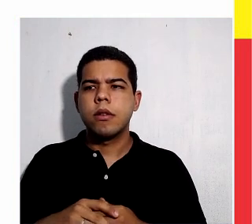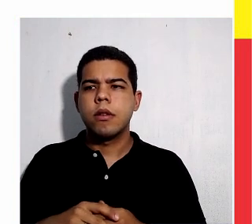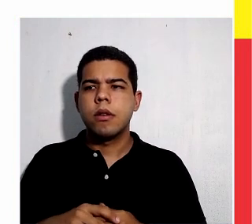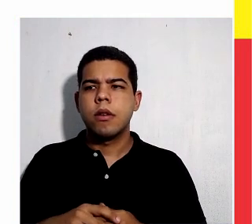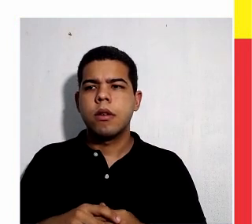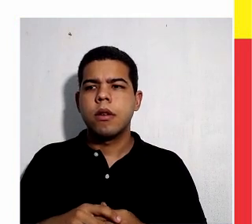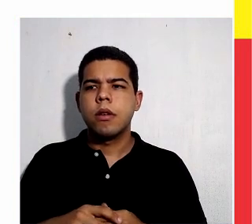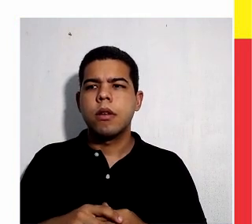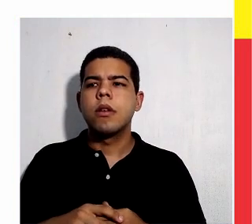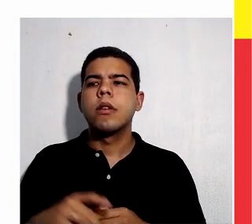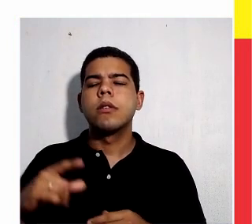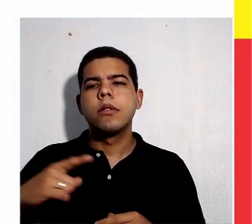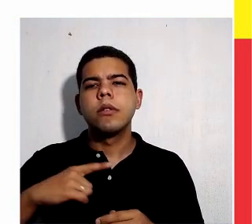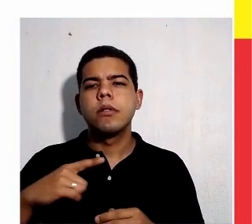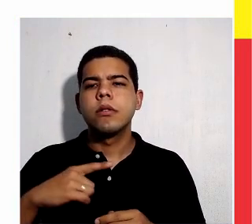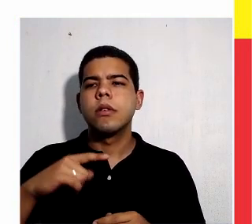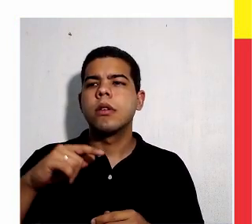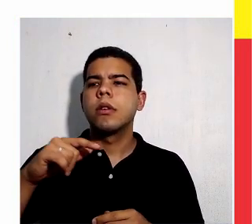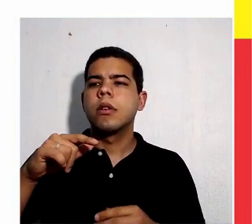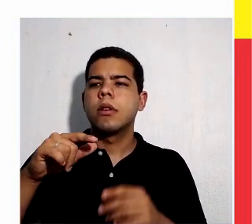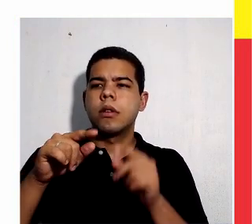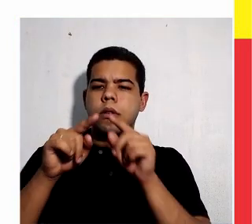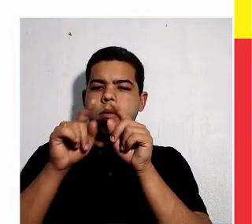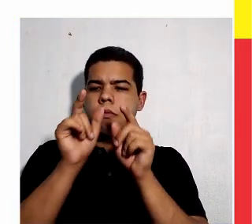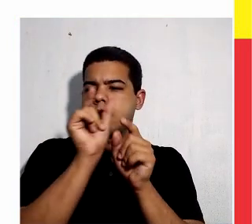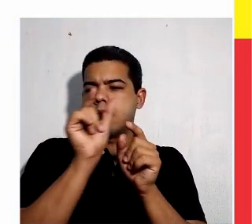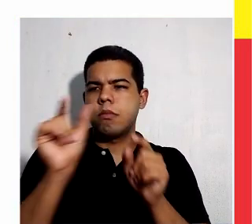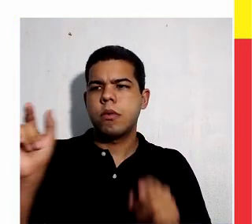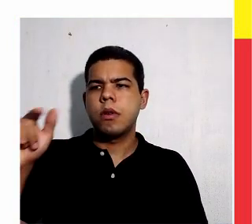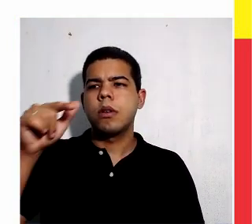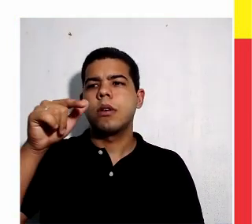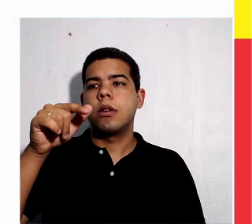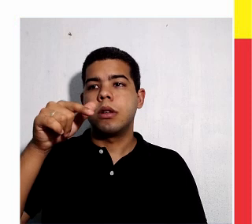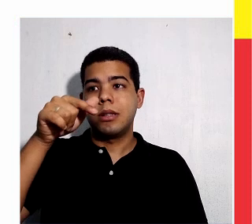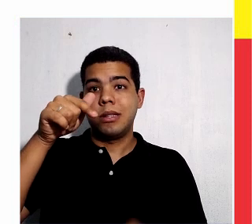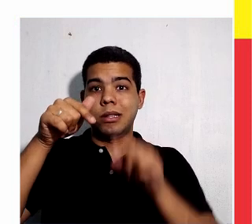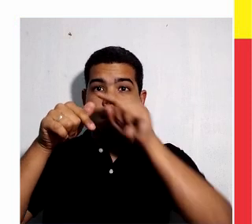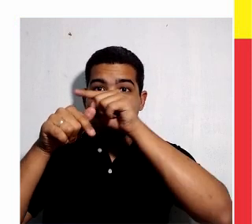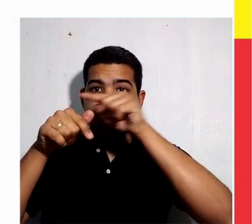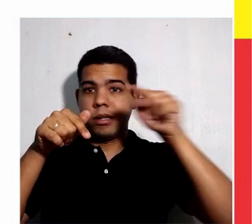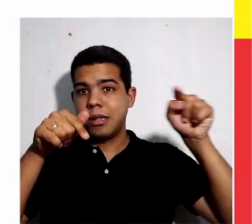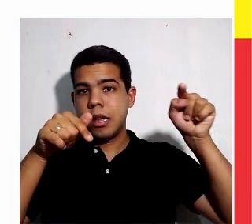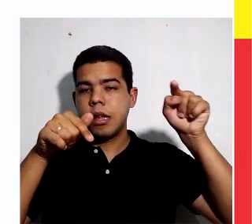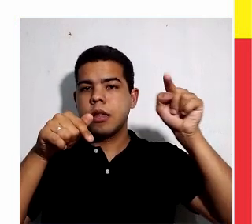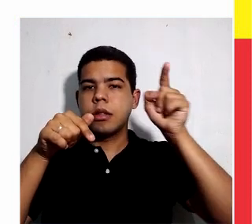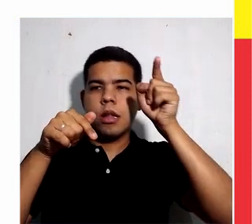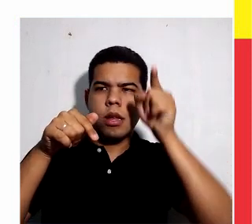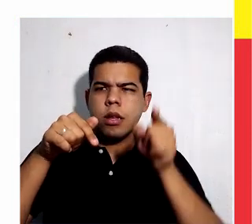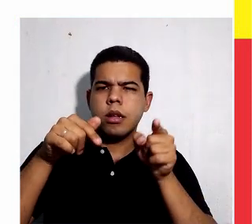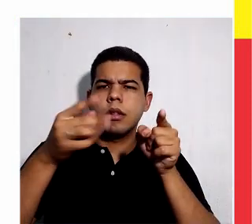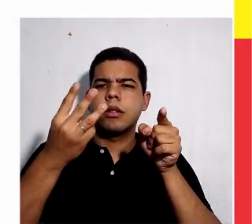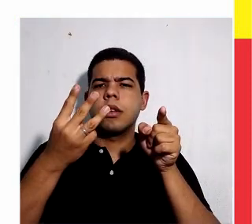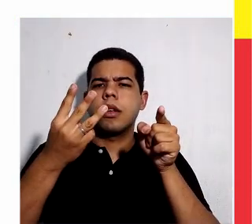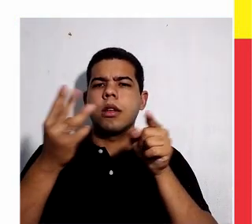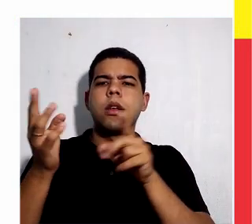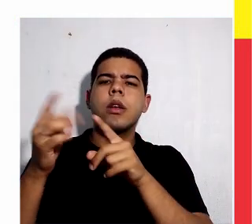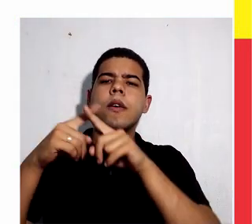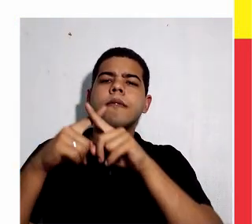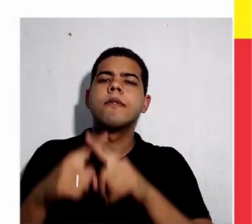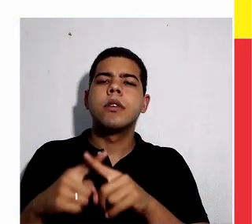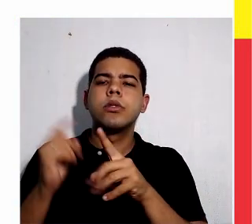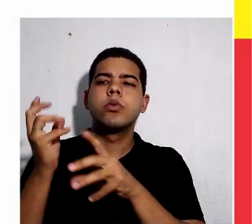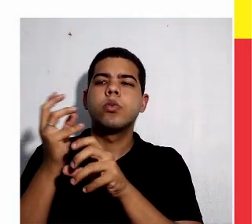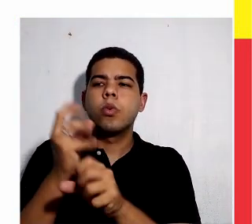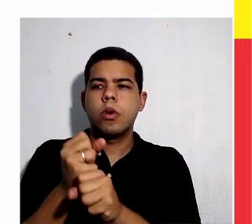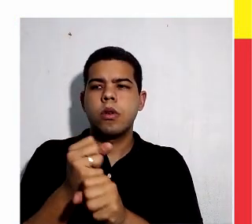na horizontal eu tenho 7 quadradinhos, na vertical eu tenho 3 quadradinhos. Quantos quadradinhos eu vou ter no